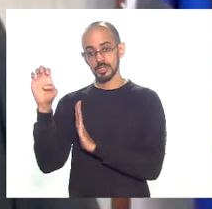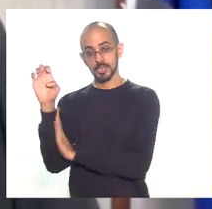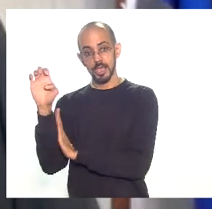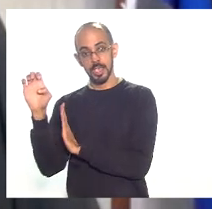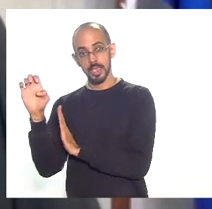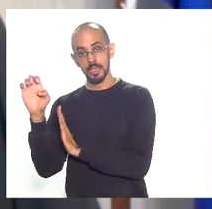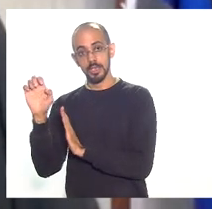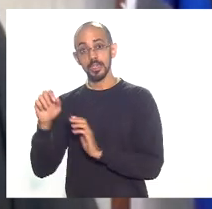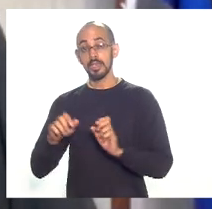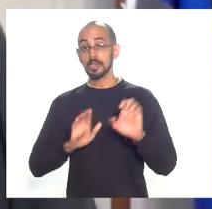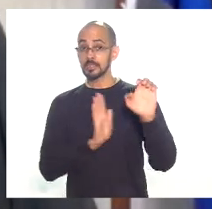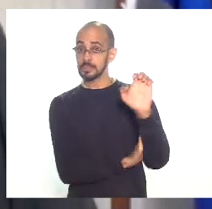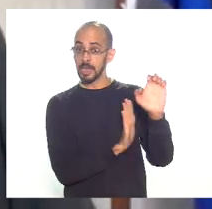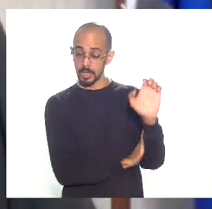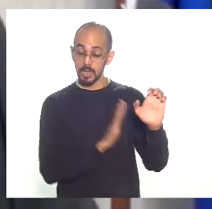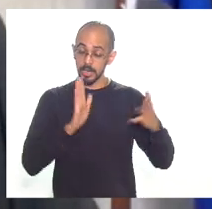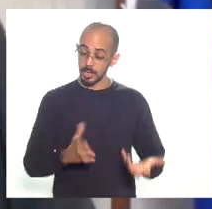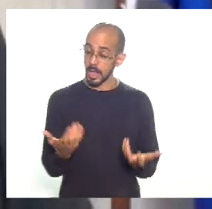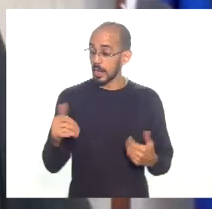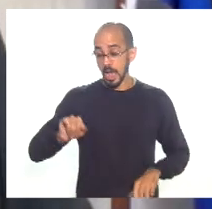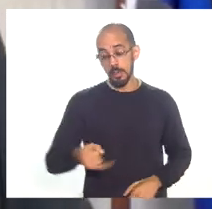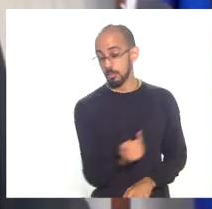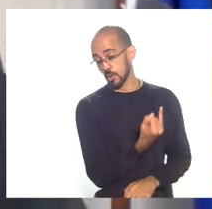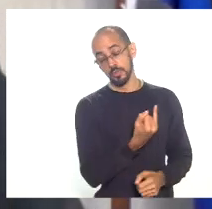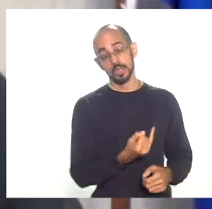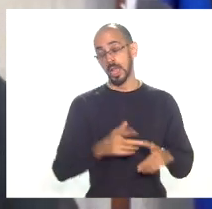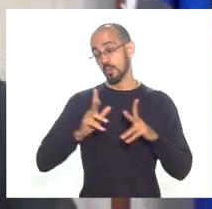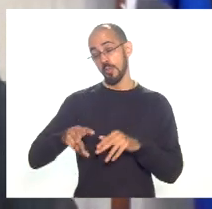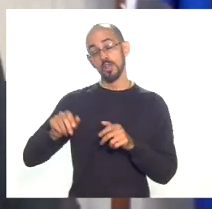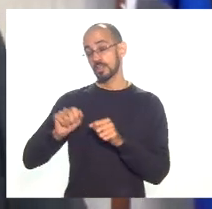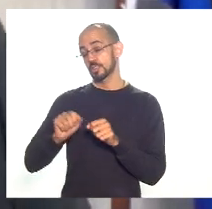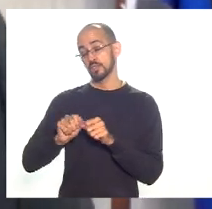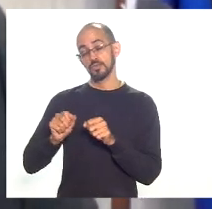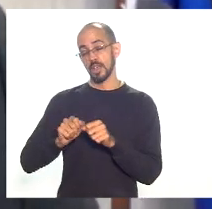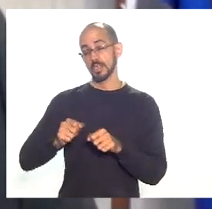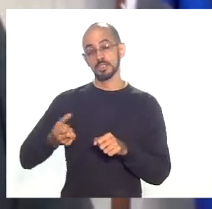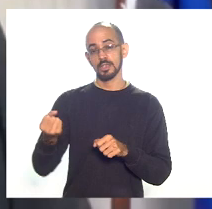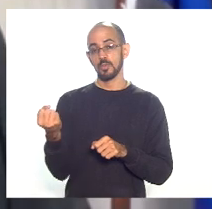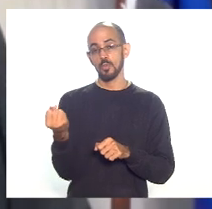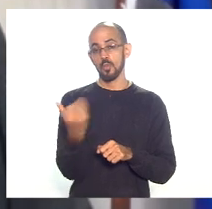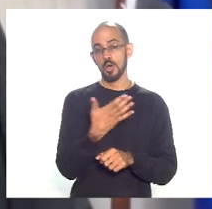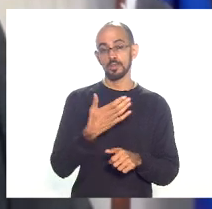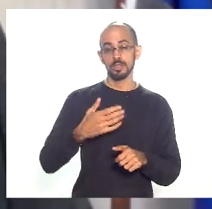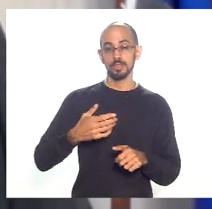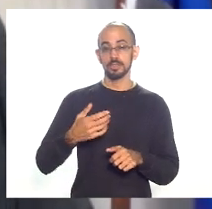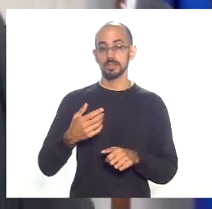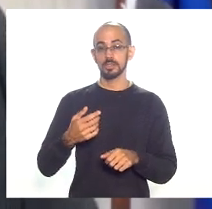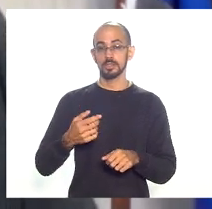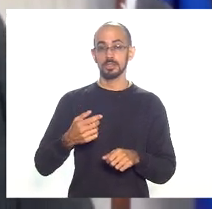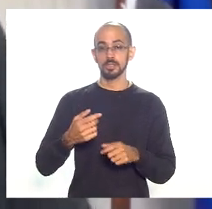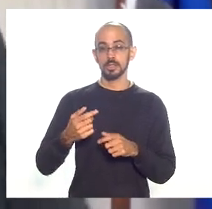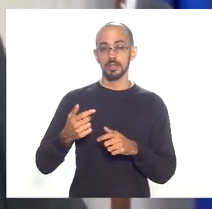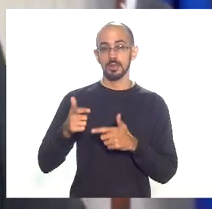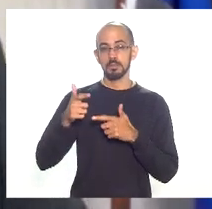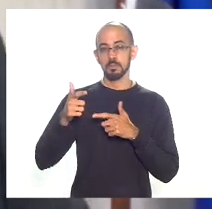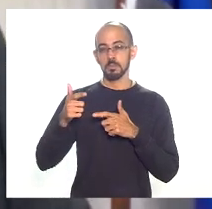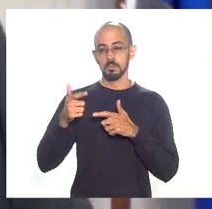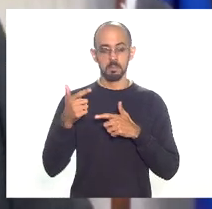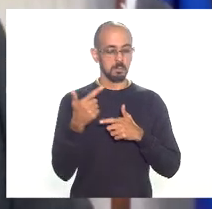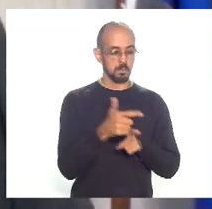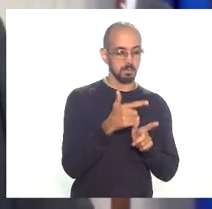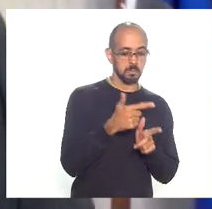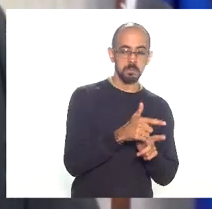tentarem aproveitar assim como eles fazem quando sapateiam na tragédia humana